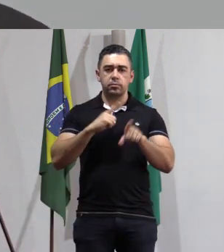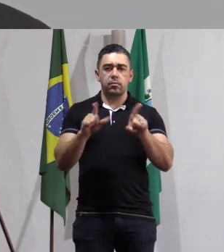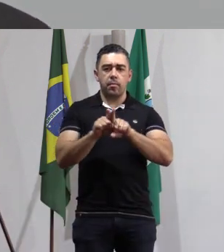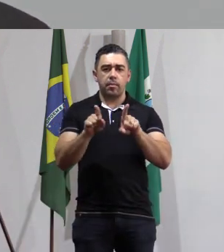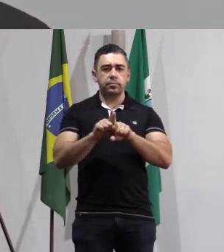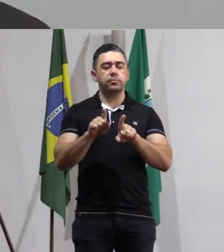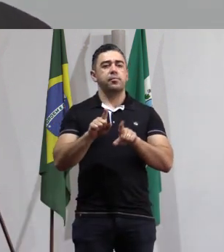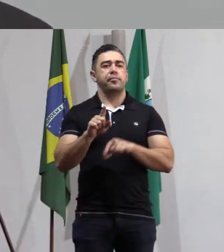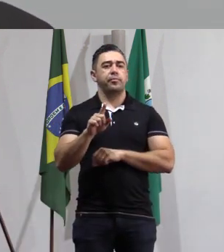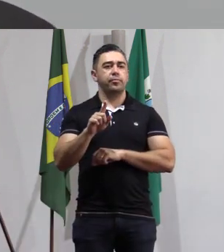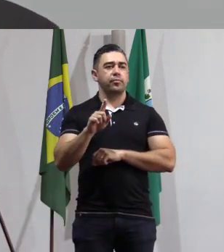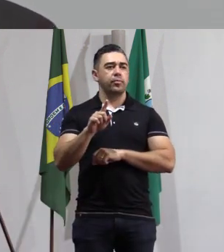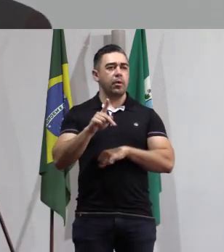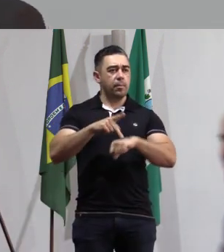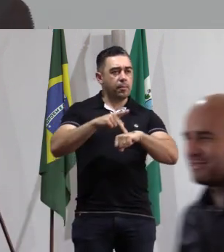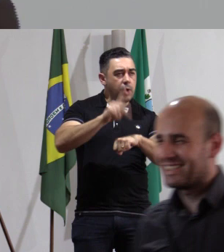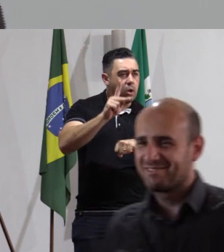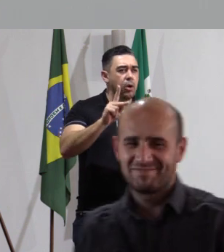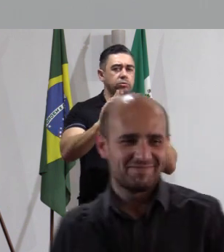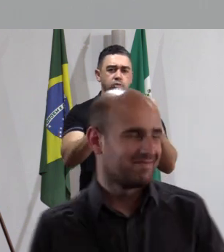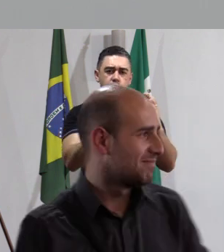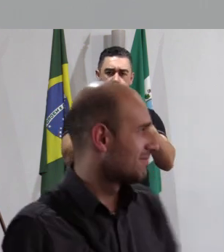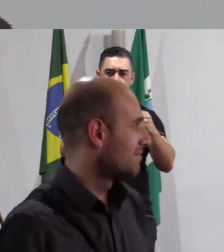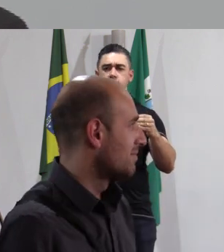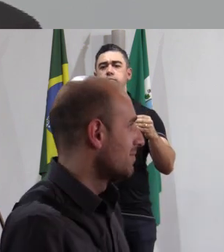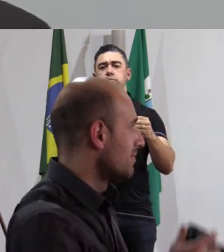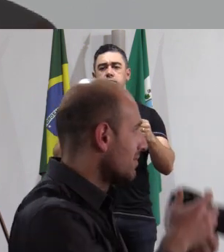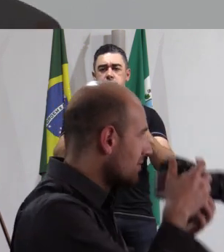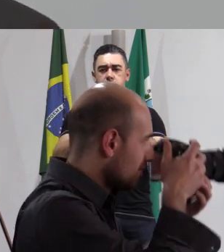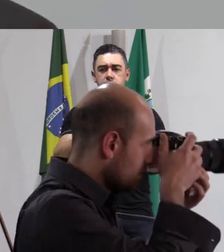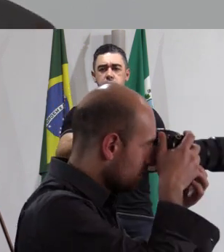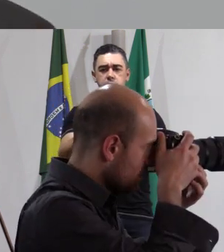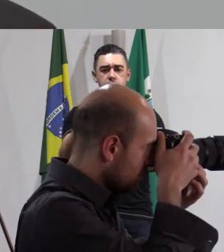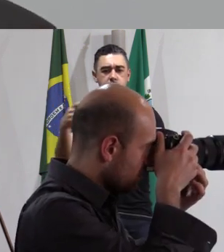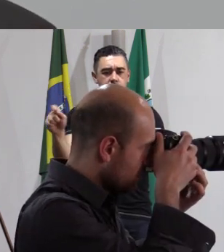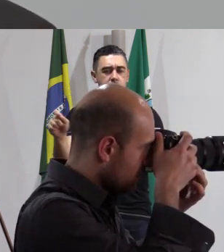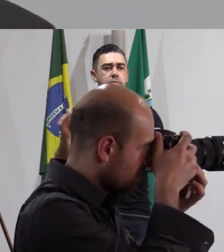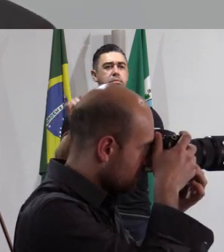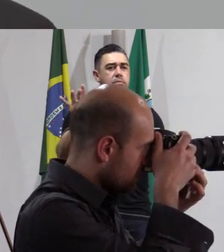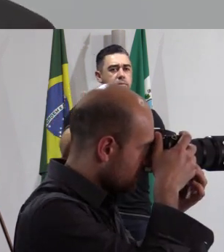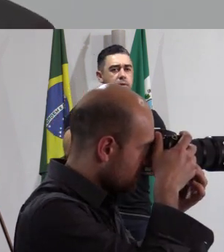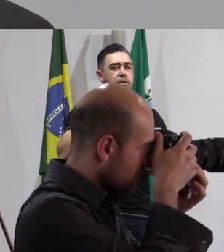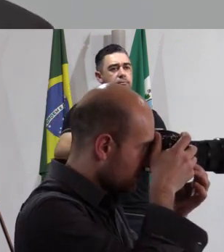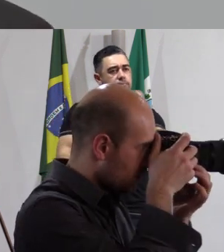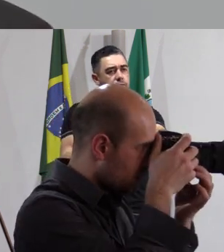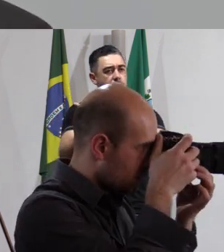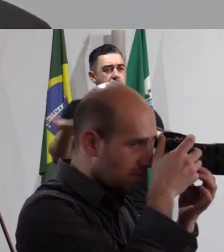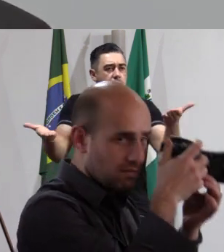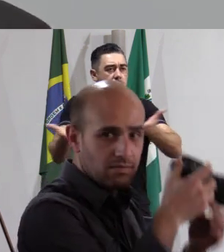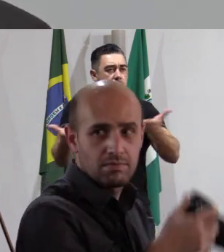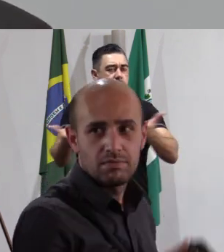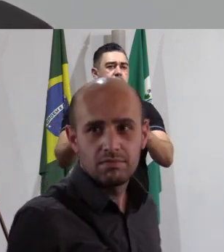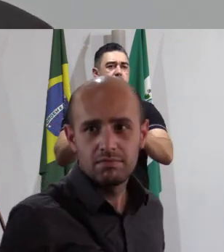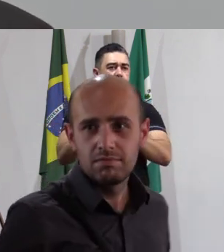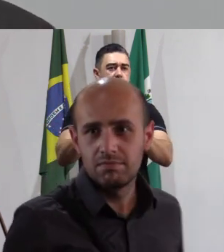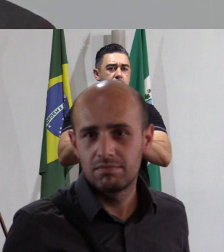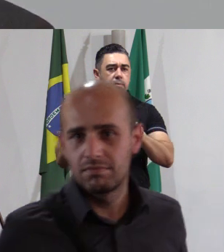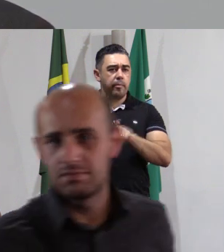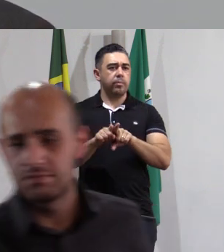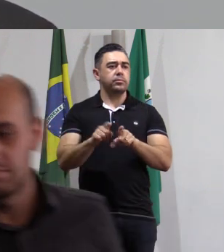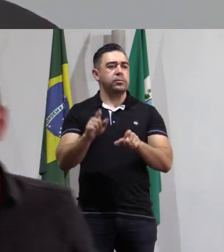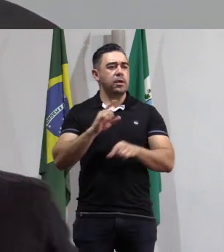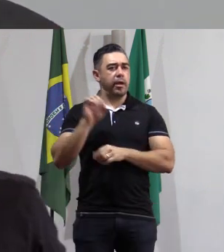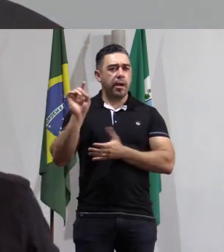dos Pós-Graduandos da UFPR, essa associação muito bem-vinda, recém-criada, representante da SUFEPAR,